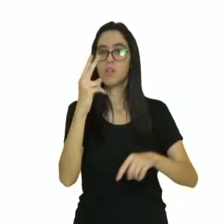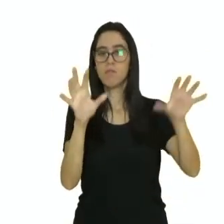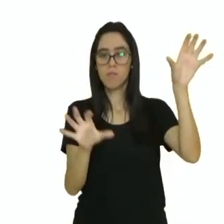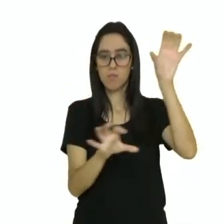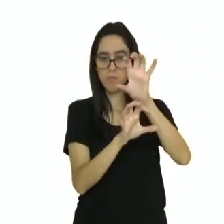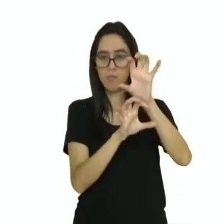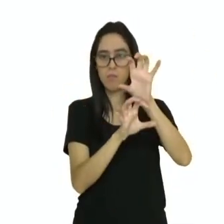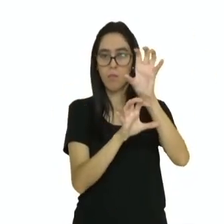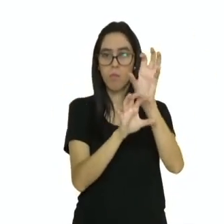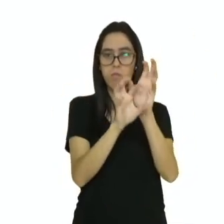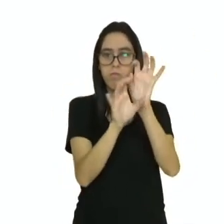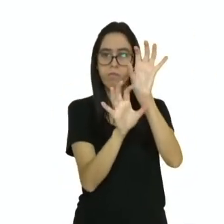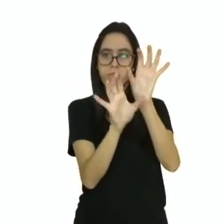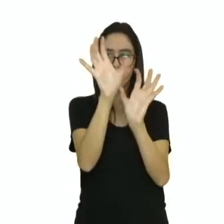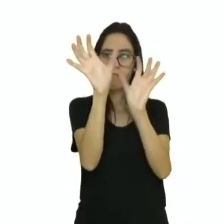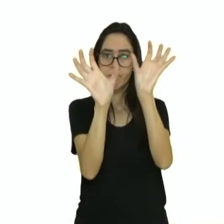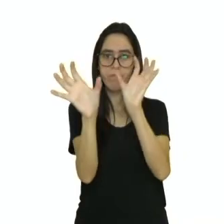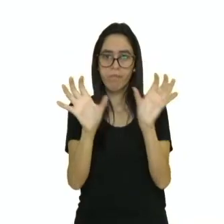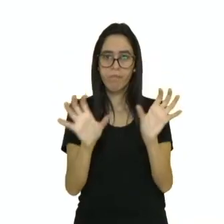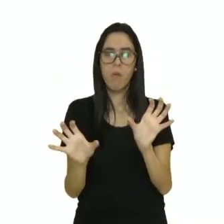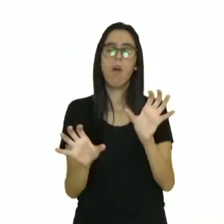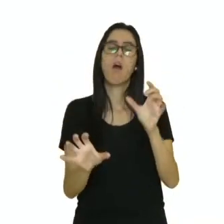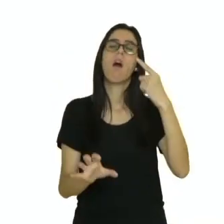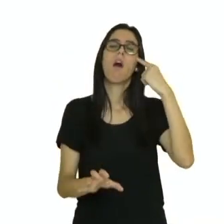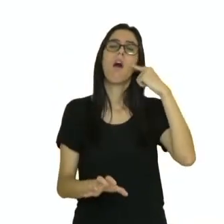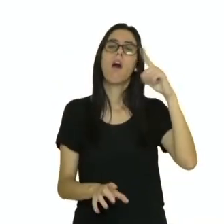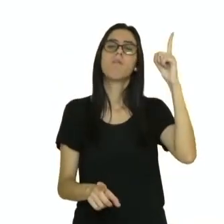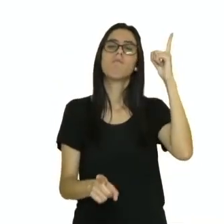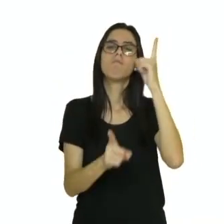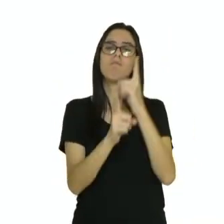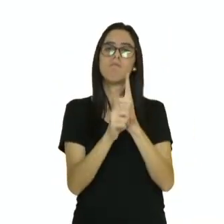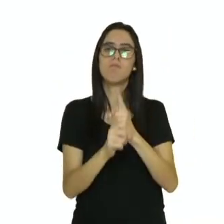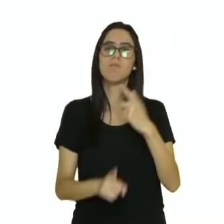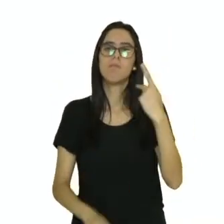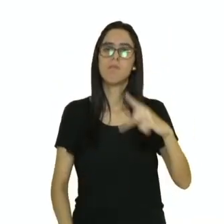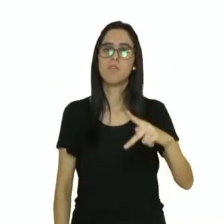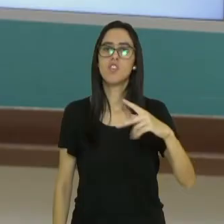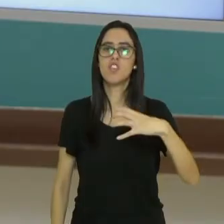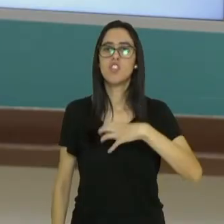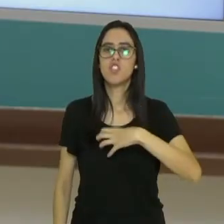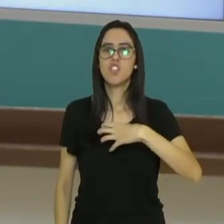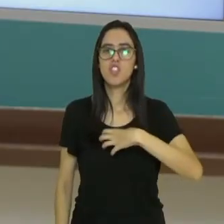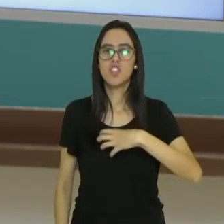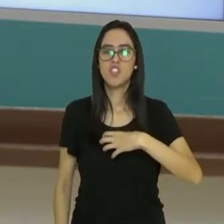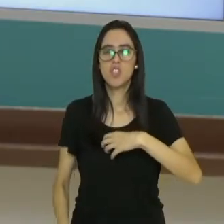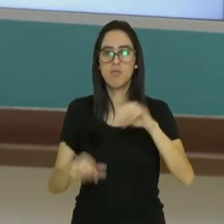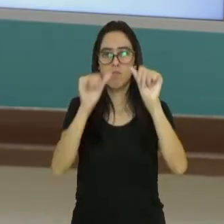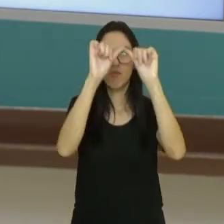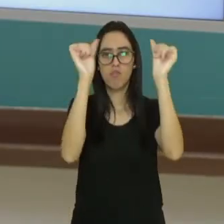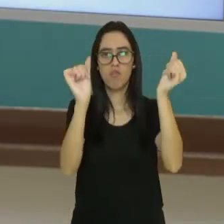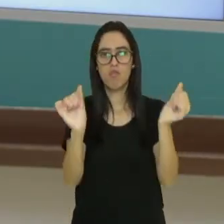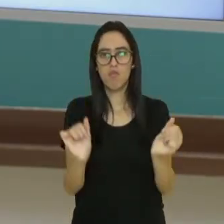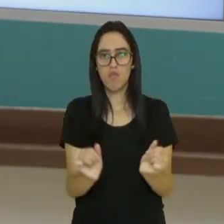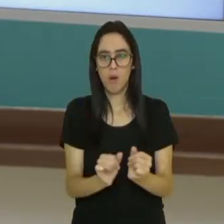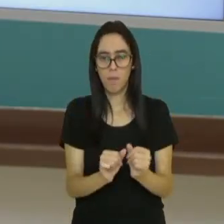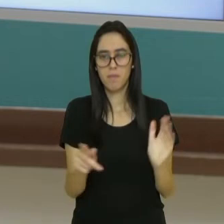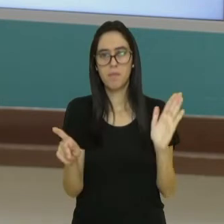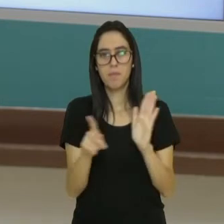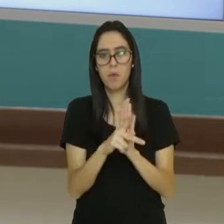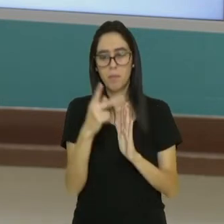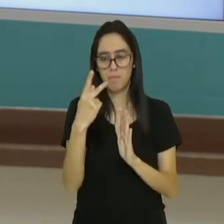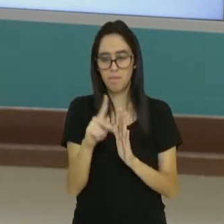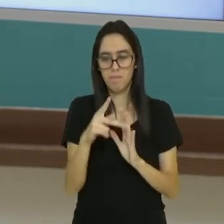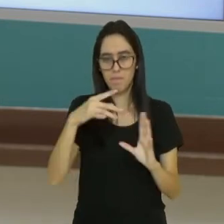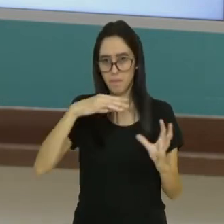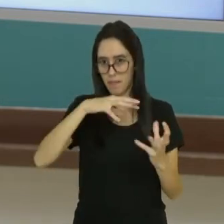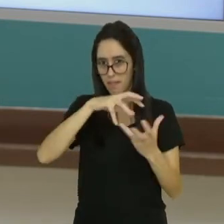desintegrar e a gente já consegue identificar o formato dos atuais continentes ali na nossa